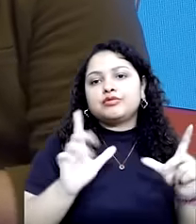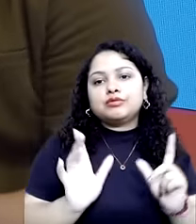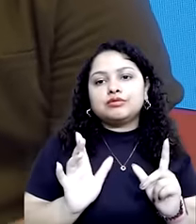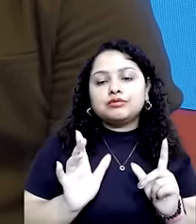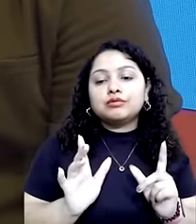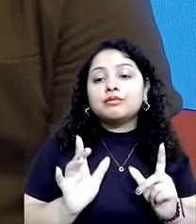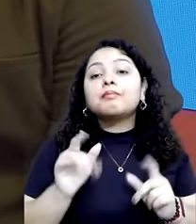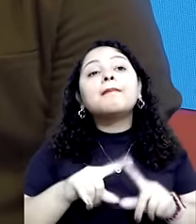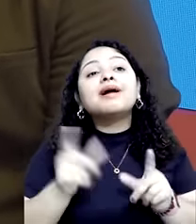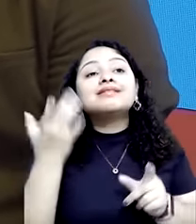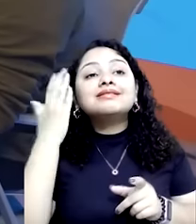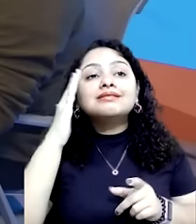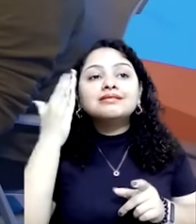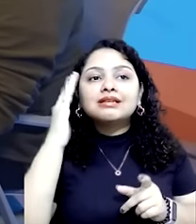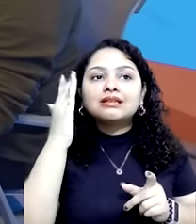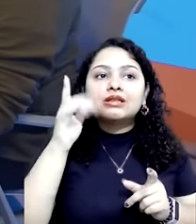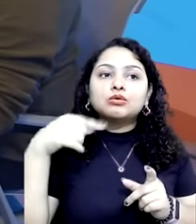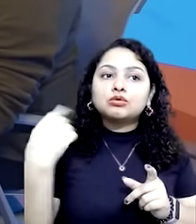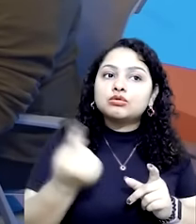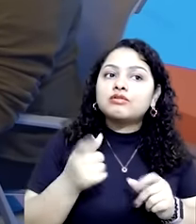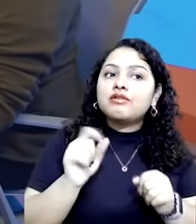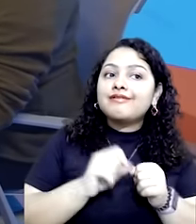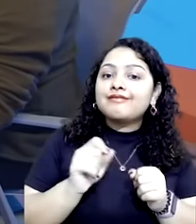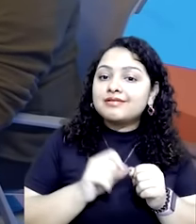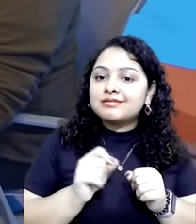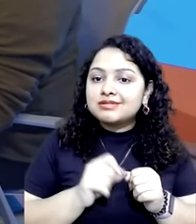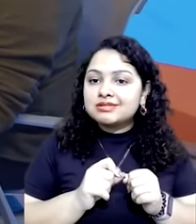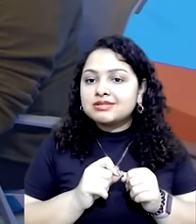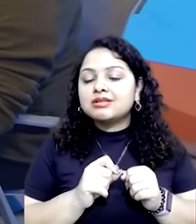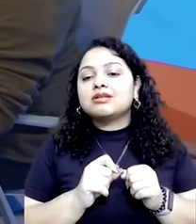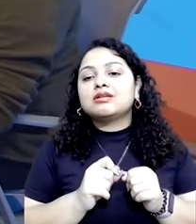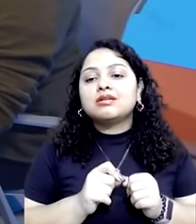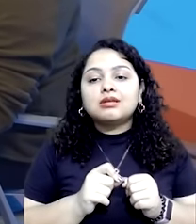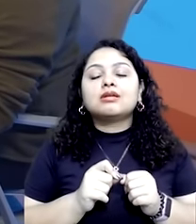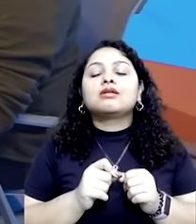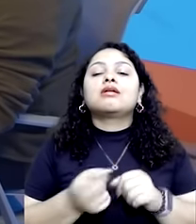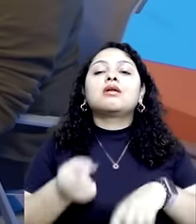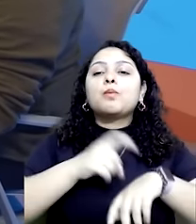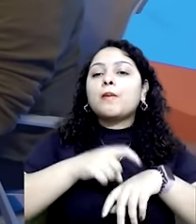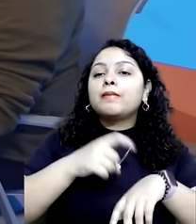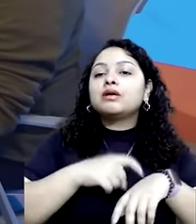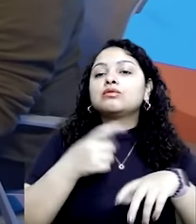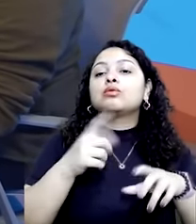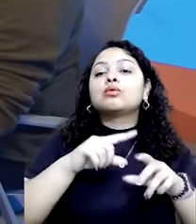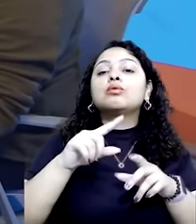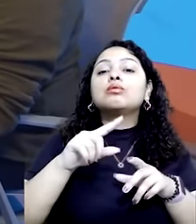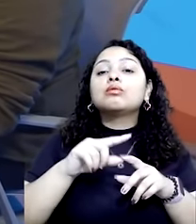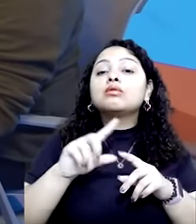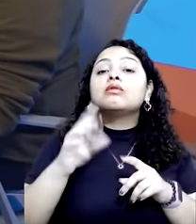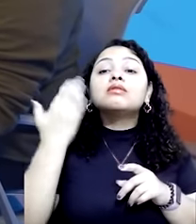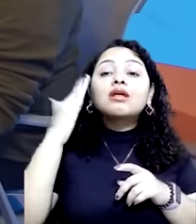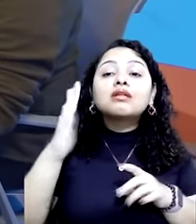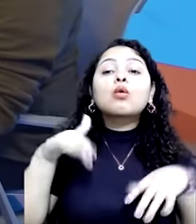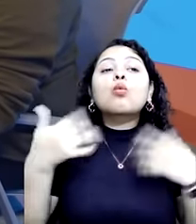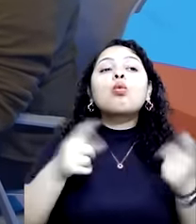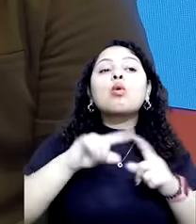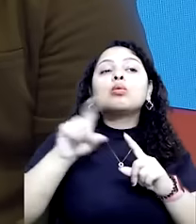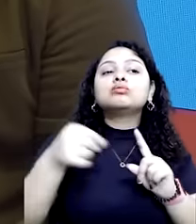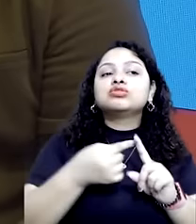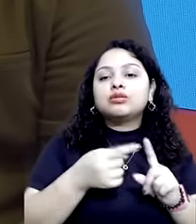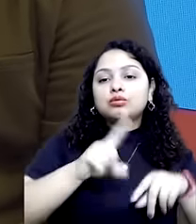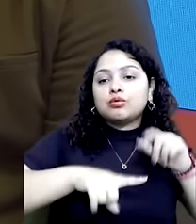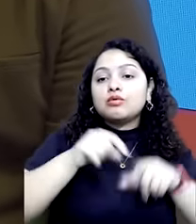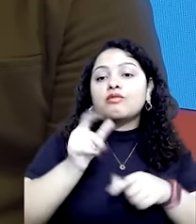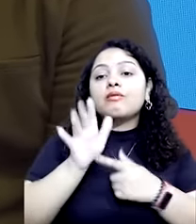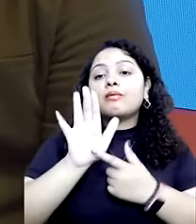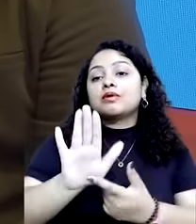mas a gente entender que quando a gente vai fazer aquele criar aquele momento eh entender Qual é o objeto que a gente